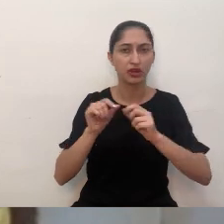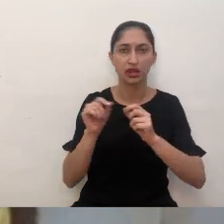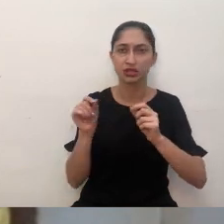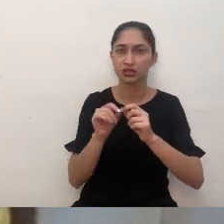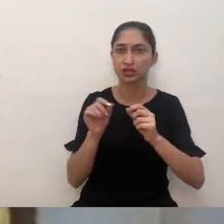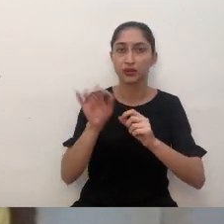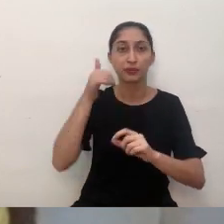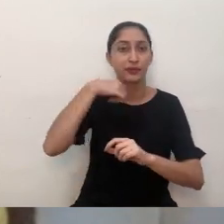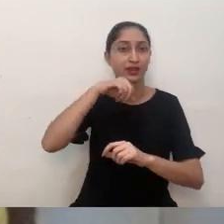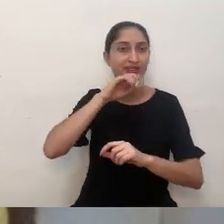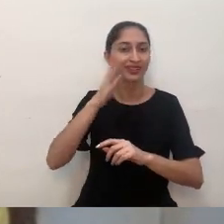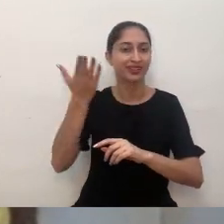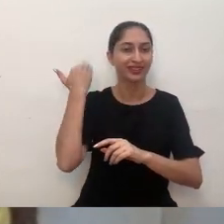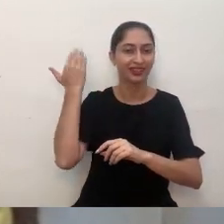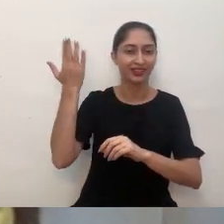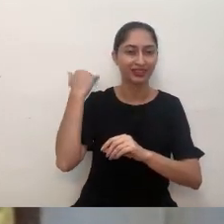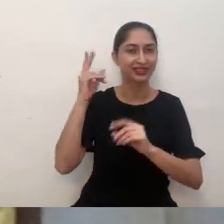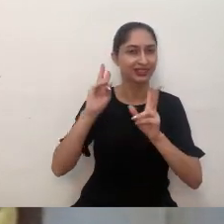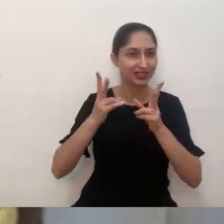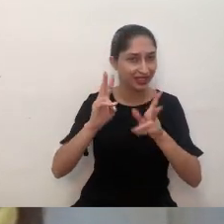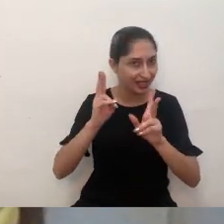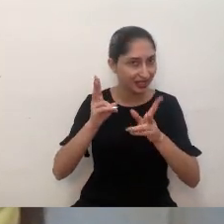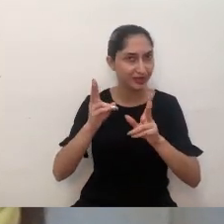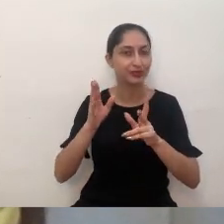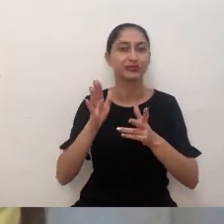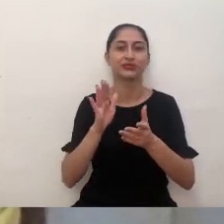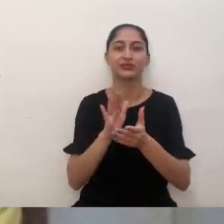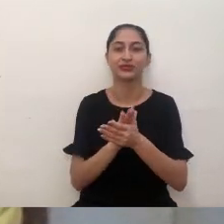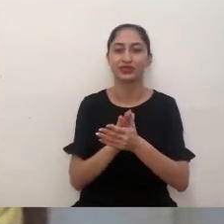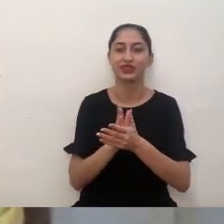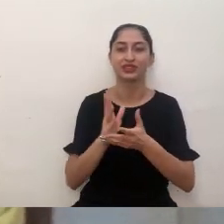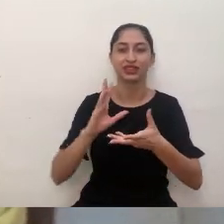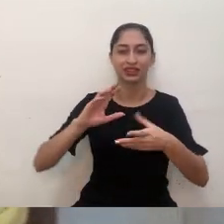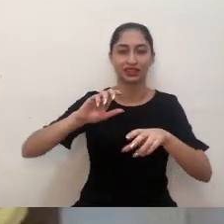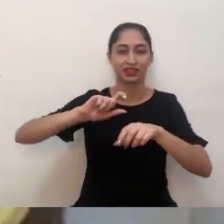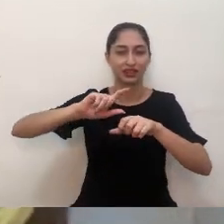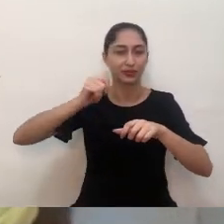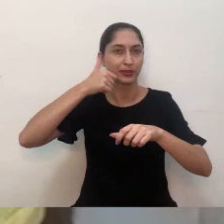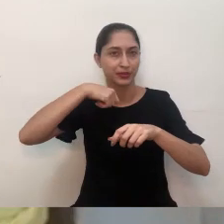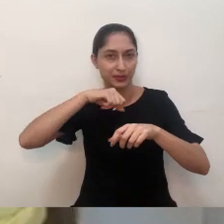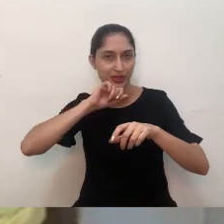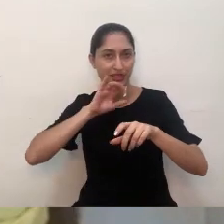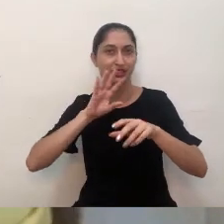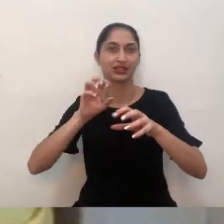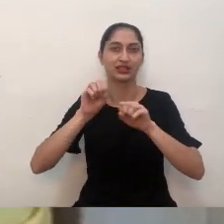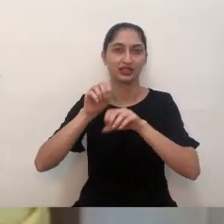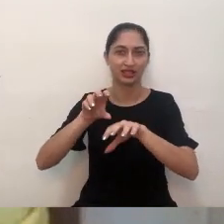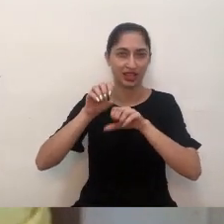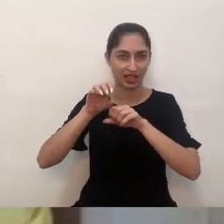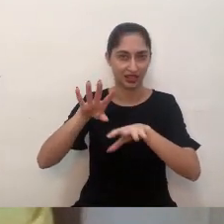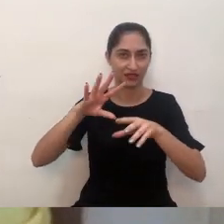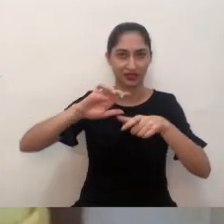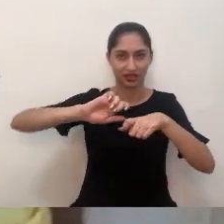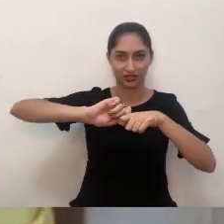coisas que as mães ensinavam, né, com a Janete, era fiar algodão, né?